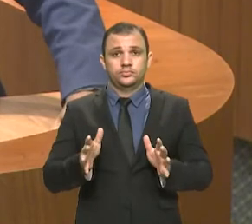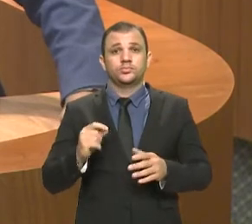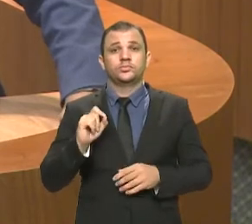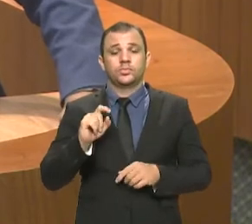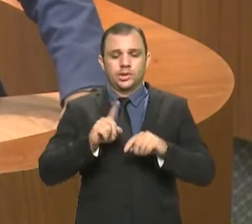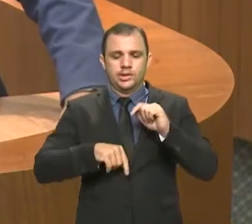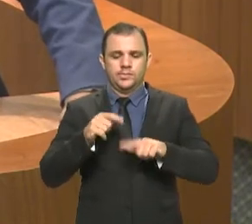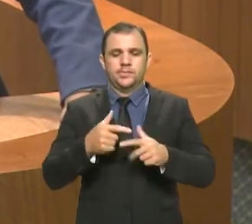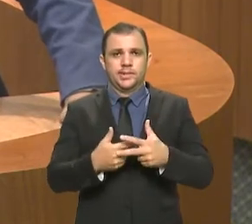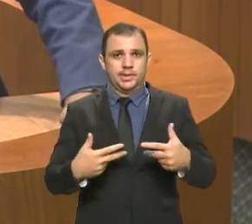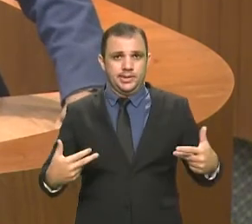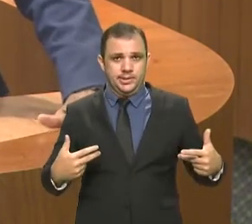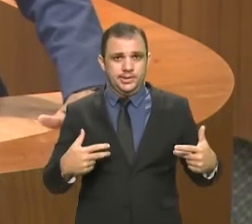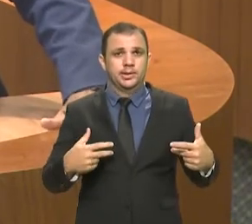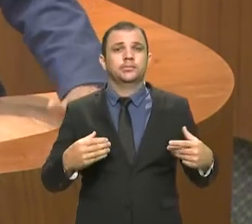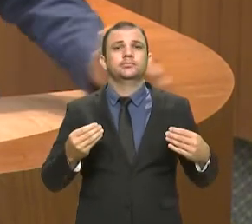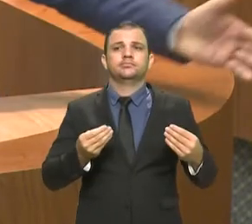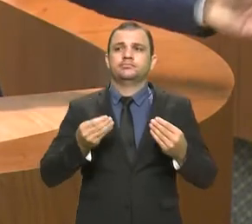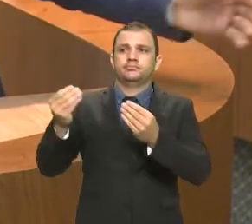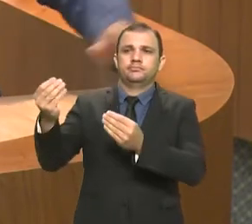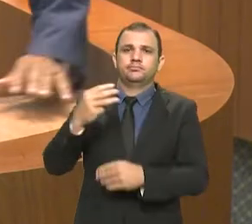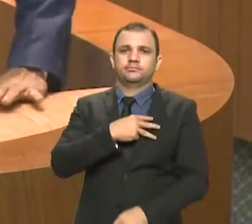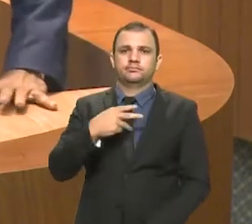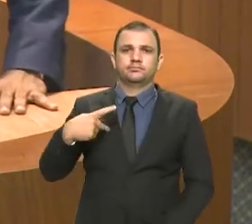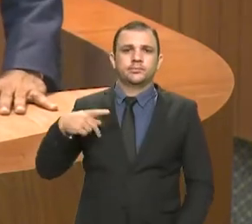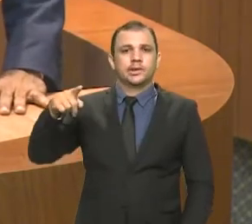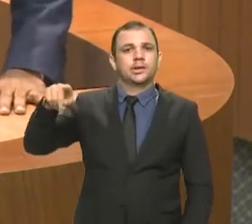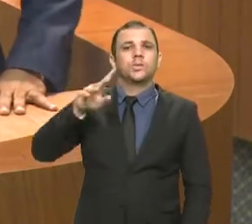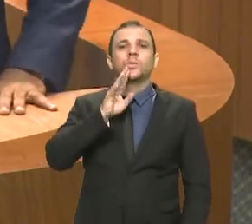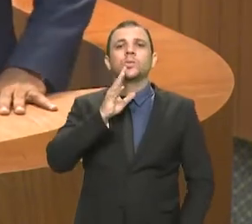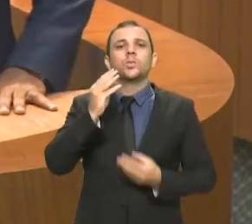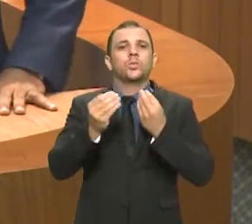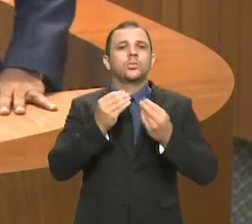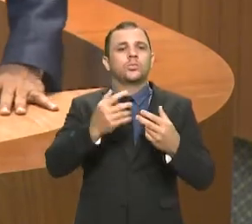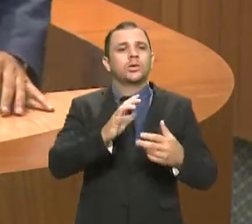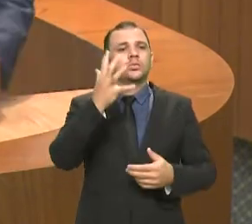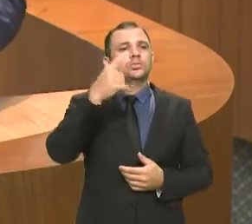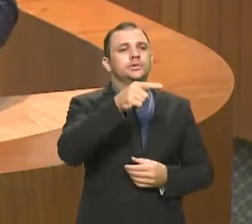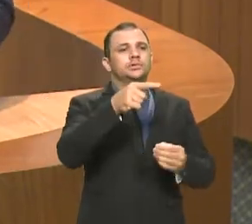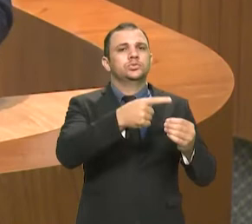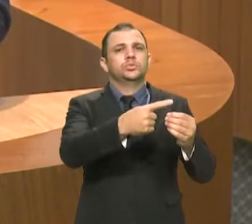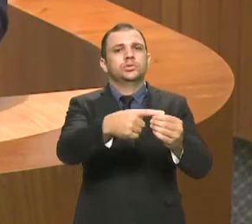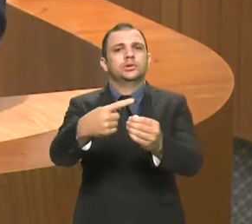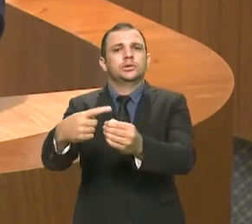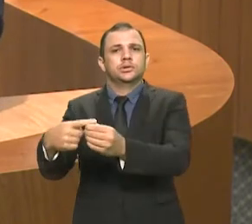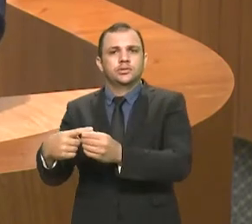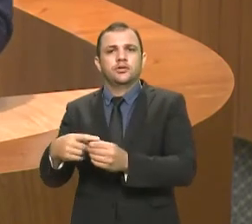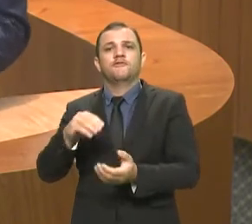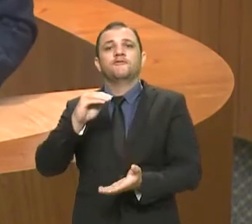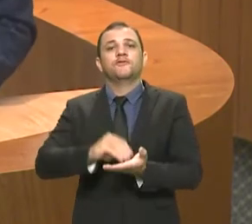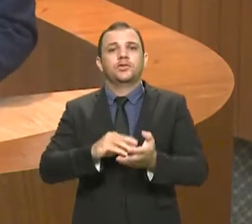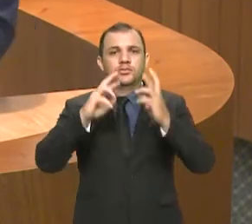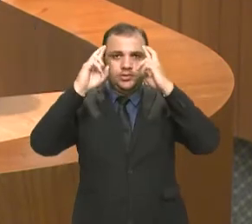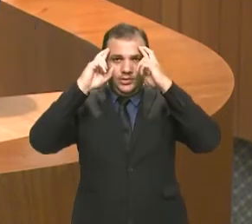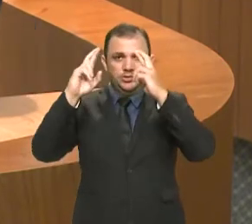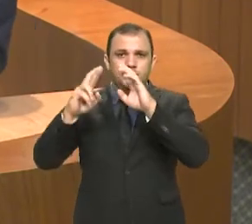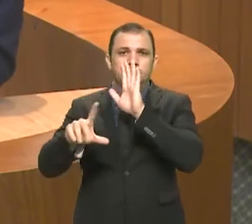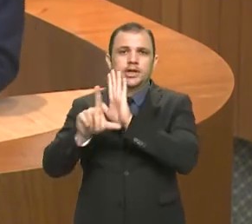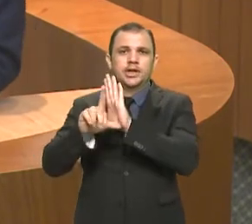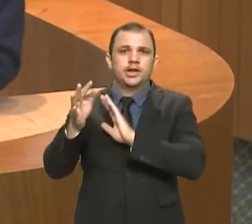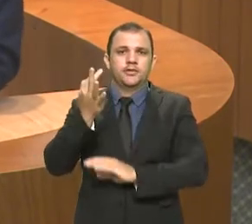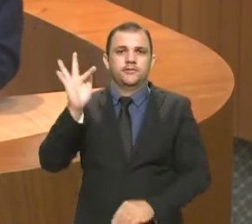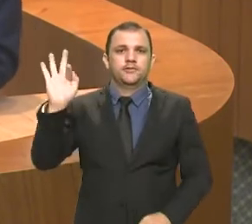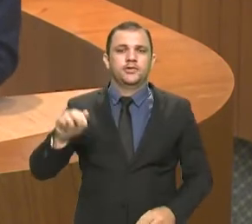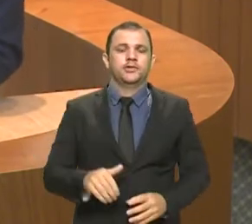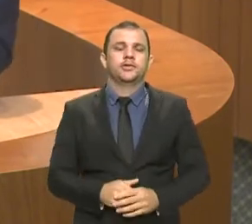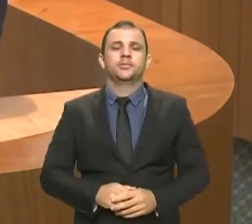material para levar o Ministério Público para que tome conhecimento do que está acontecendo no interior do estado. Falta de respeito à lei federal. E todo documento